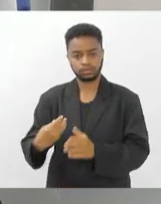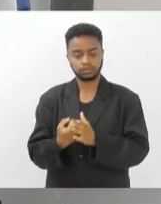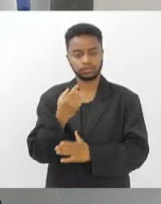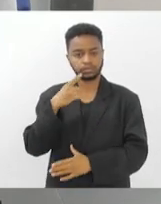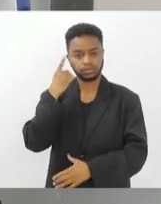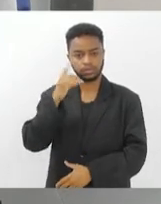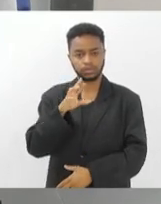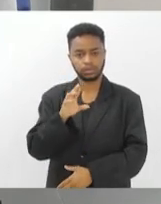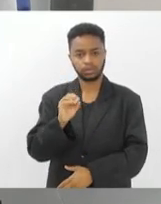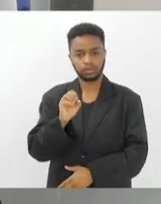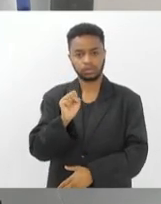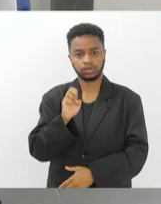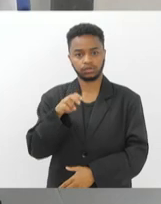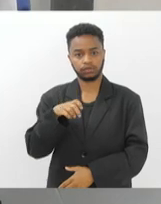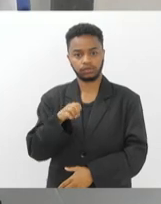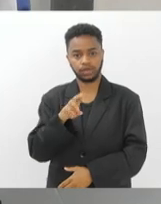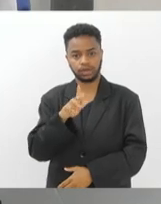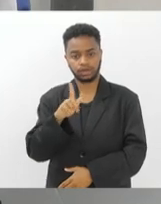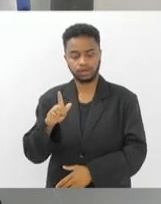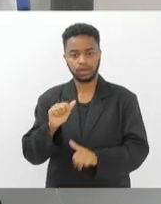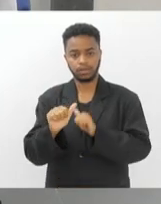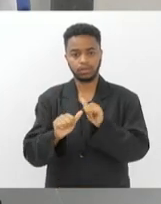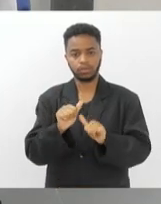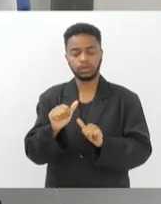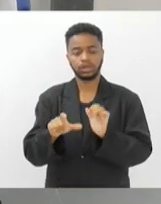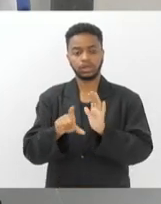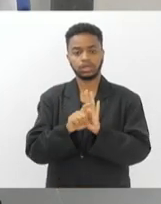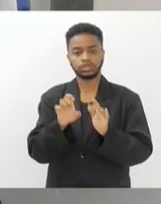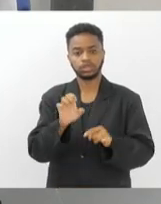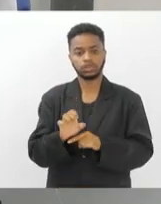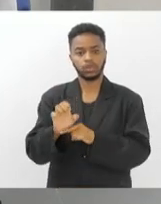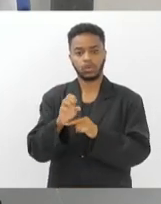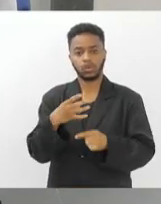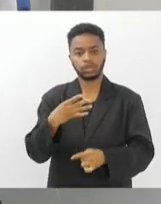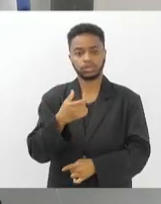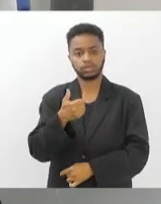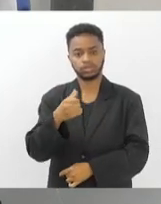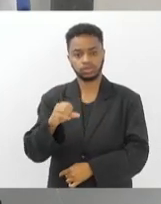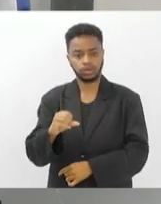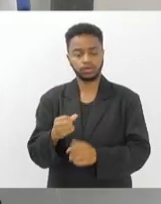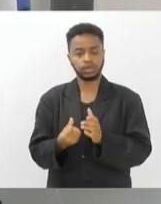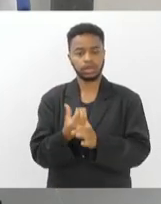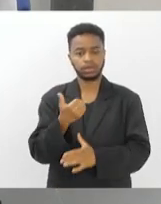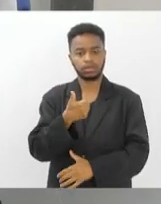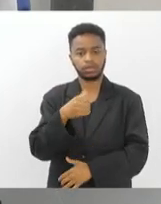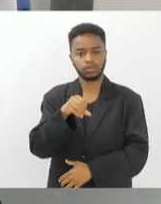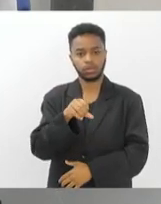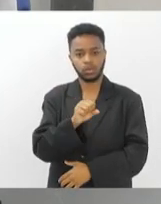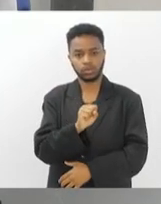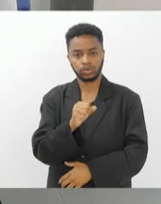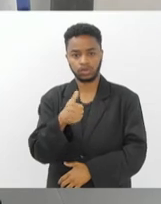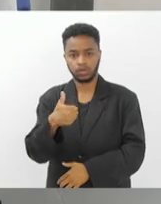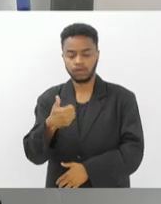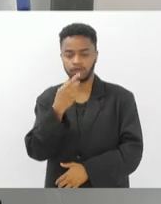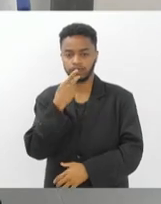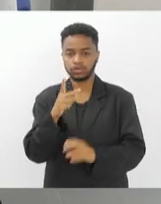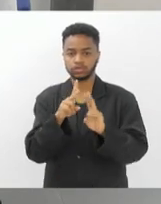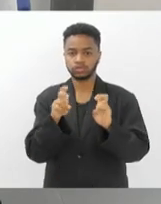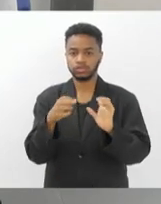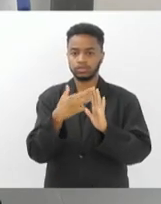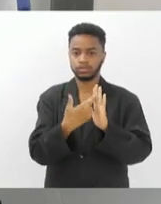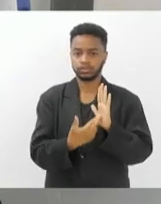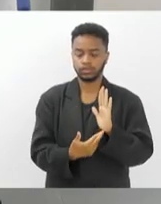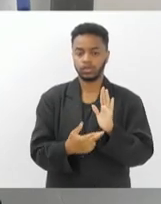Rosenberg Reis, que altera a lei estadual 419 de 21 de maio de 81, que dispõe sobre a regulamentação dos